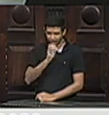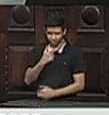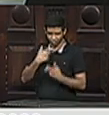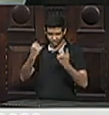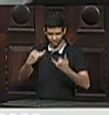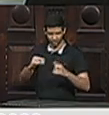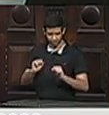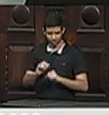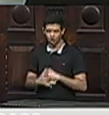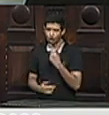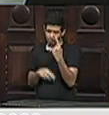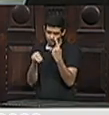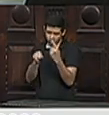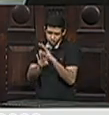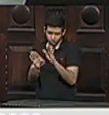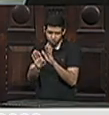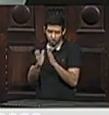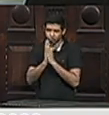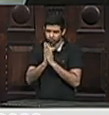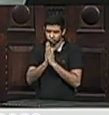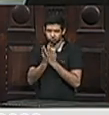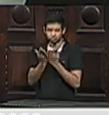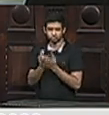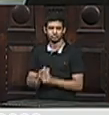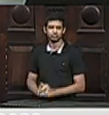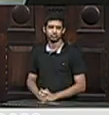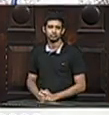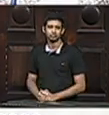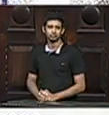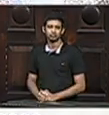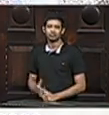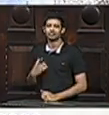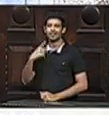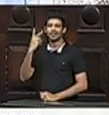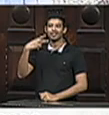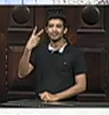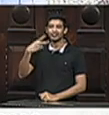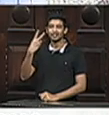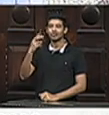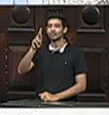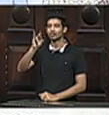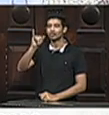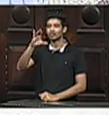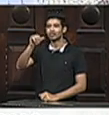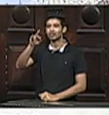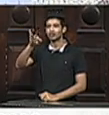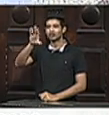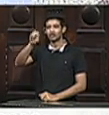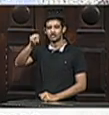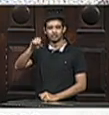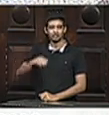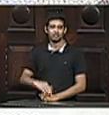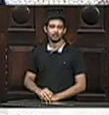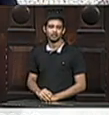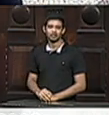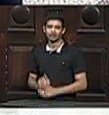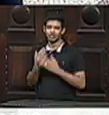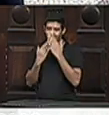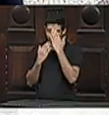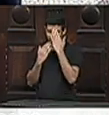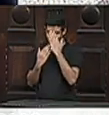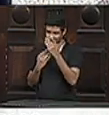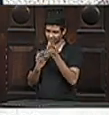discussão. Eu pensei que ele ia saudar o secretário. É que o deputado Eliomar já está para falar.